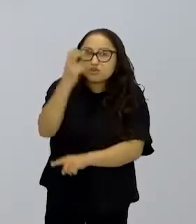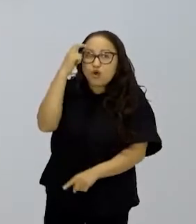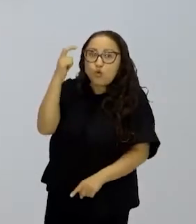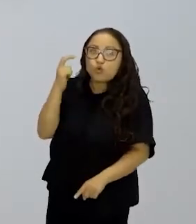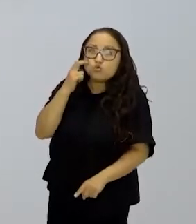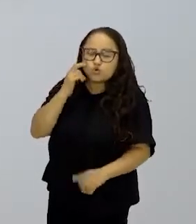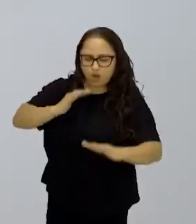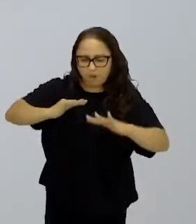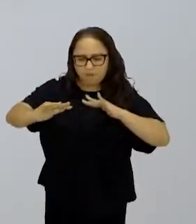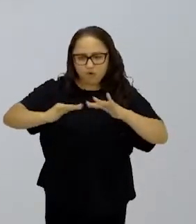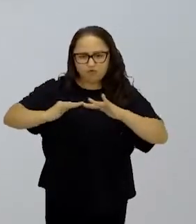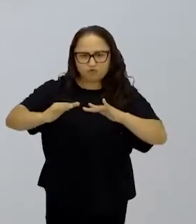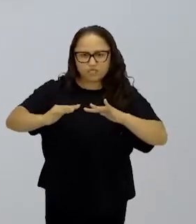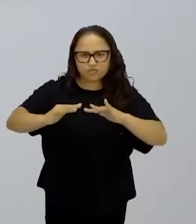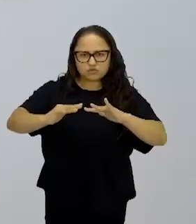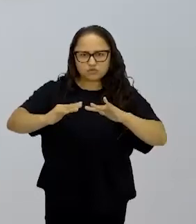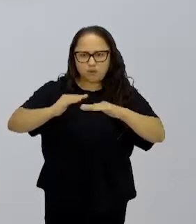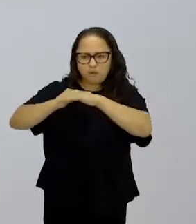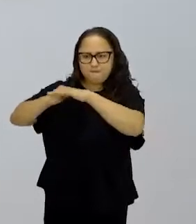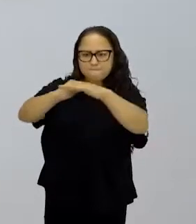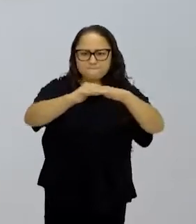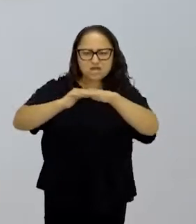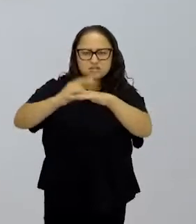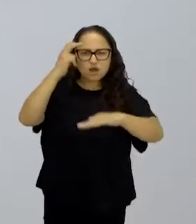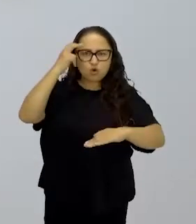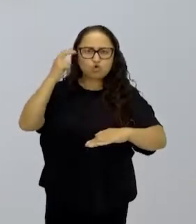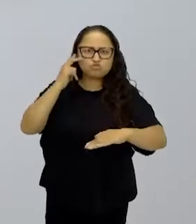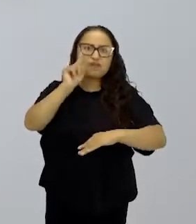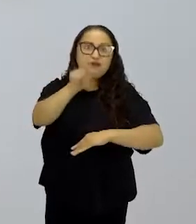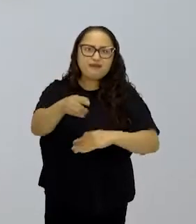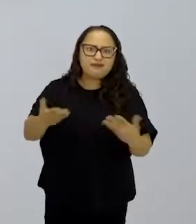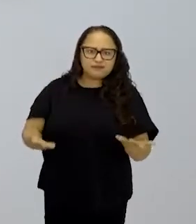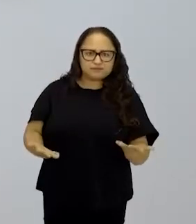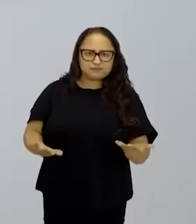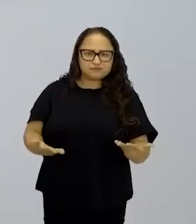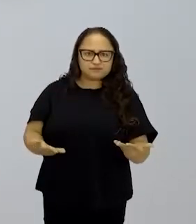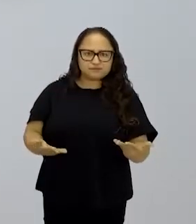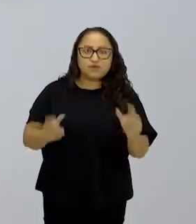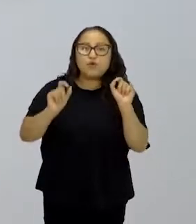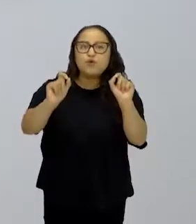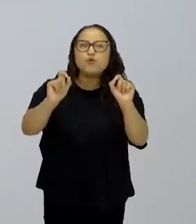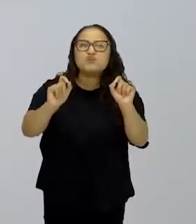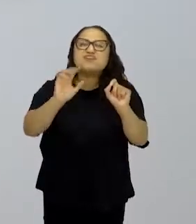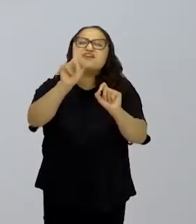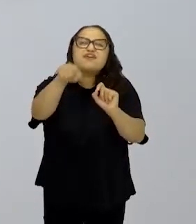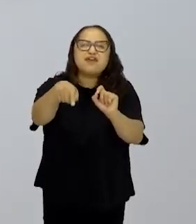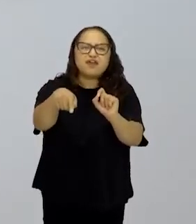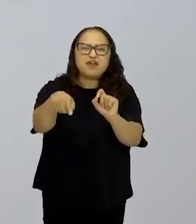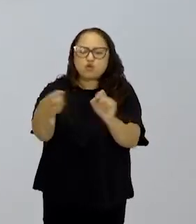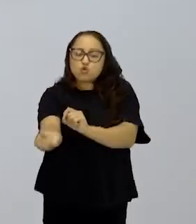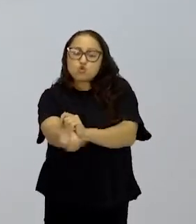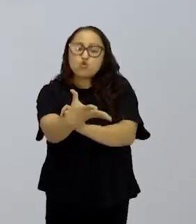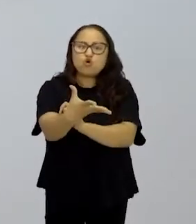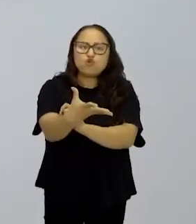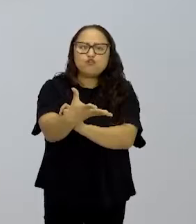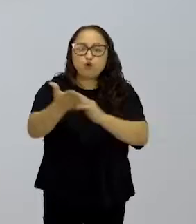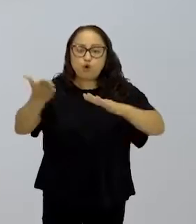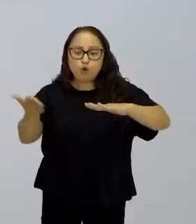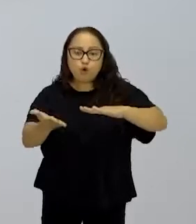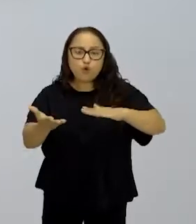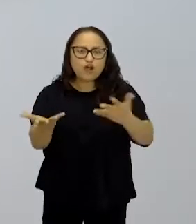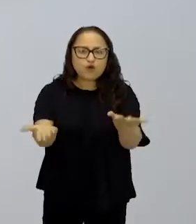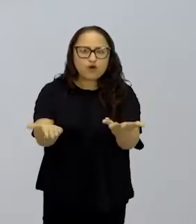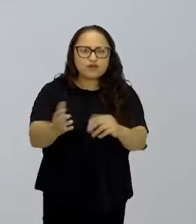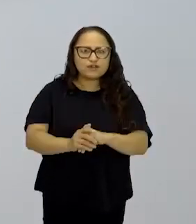diz, olha, o padrão da cultura está aí, né, está dizendo quais são o que é o clássico, o que é o tradicional, o que